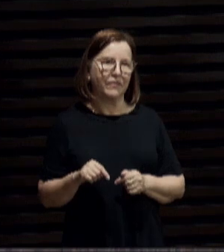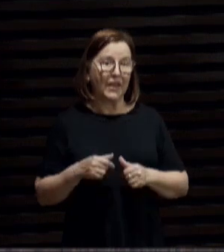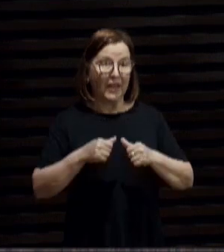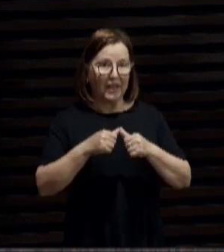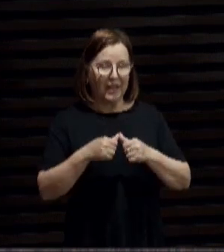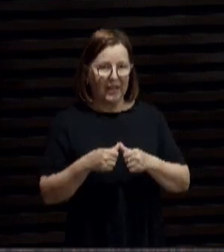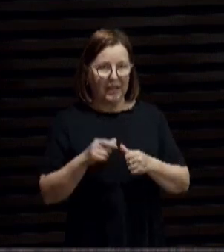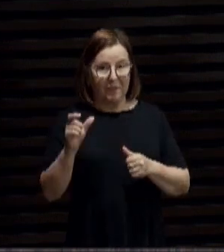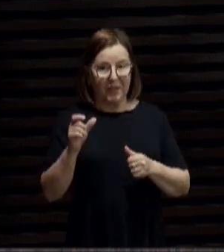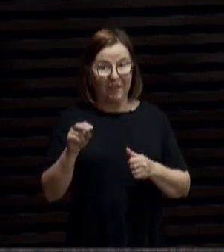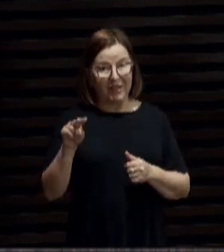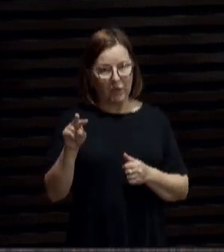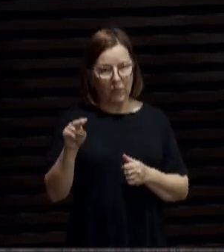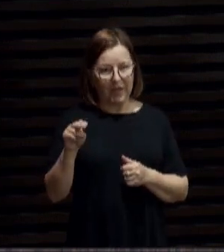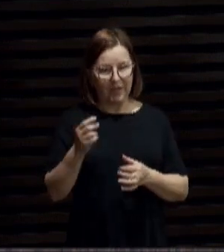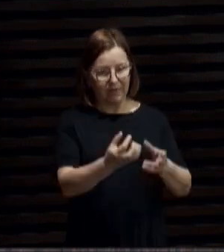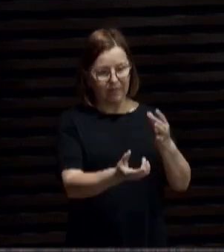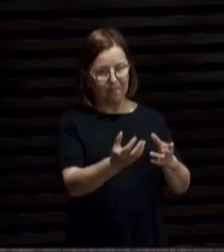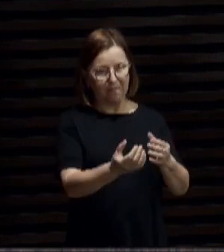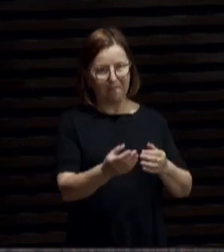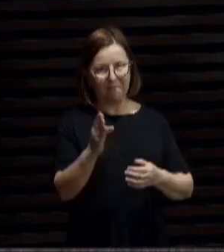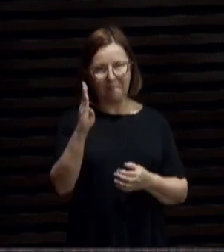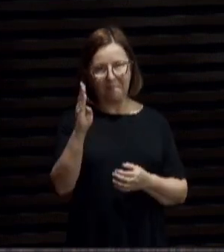aqui são iguais, que é